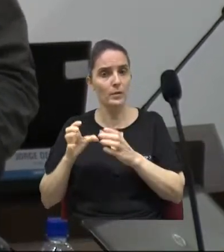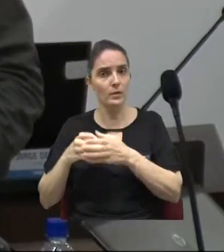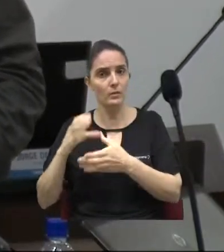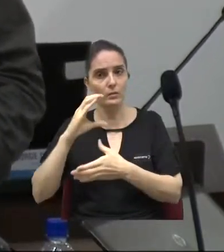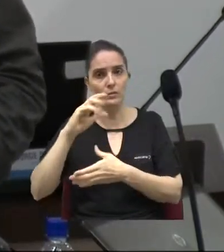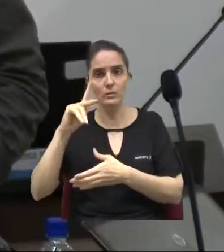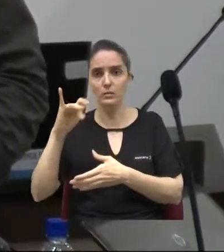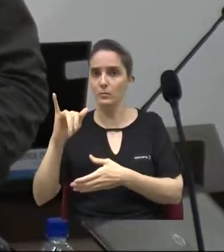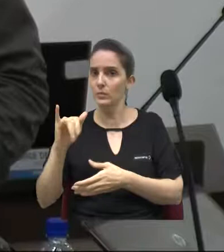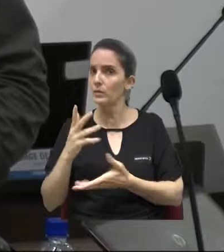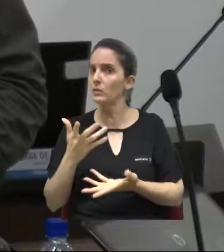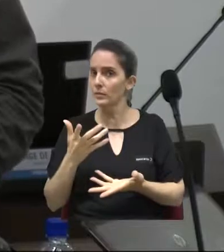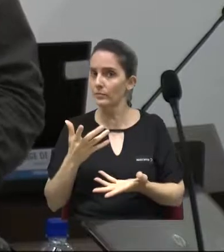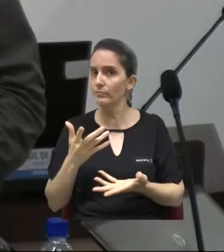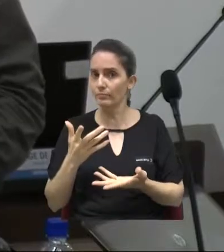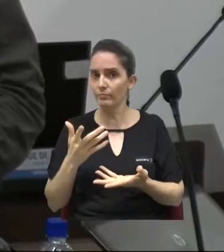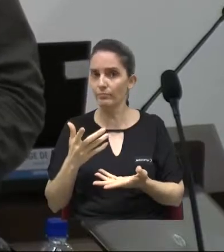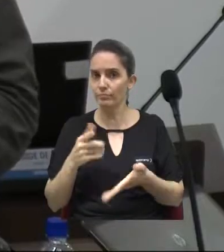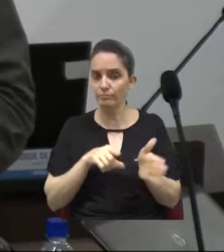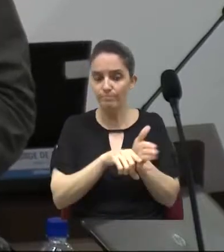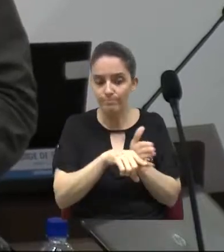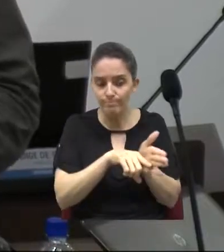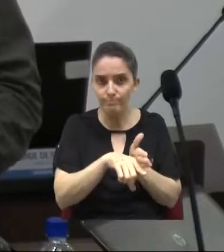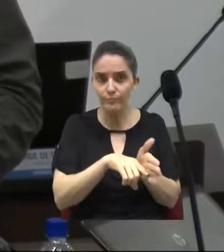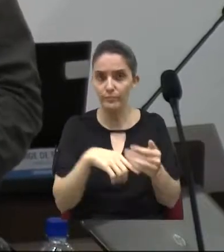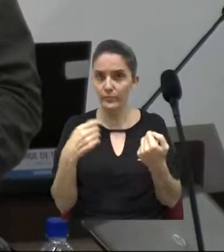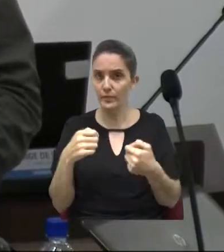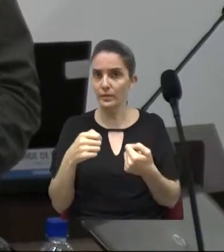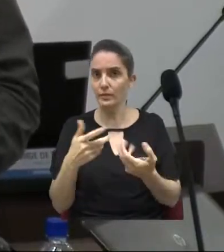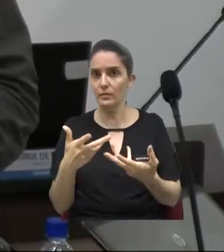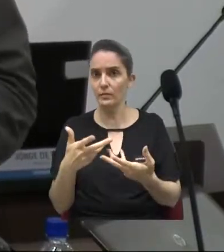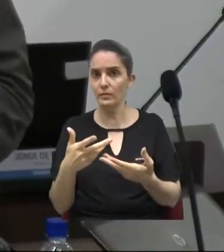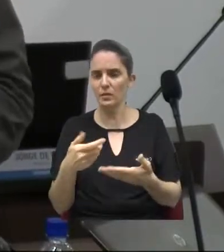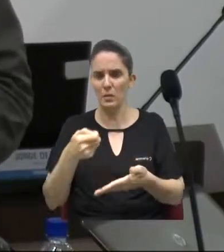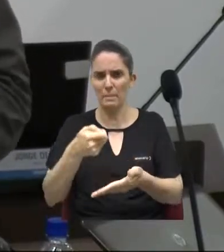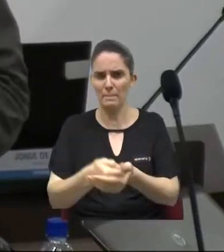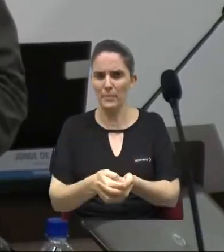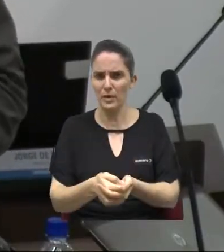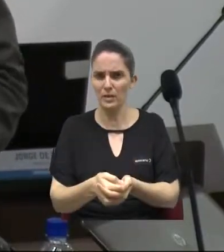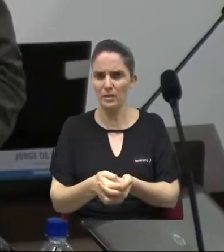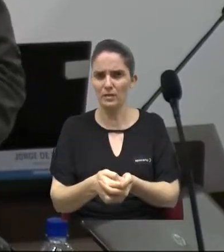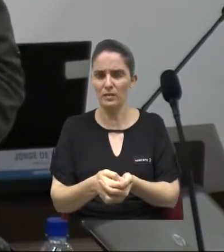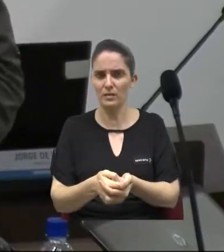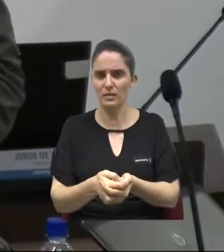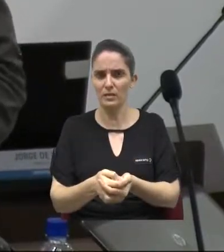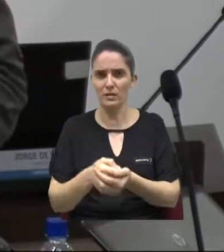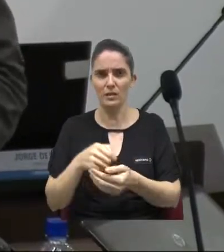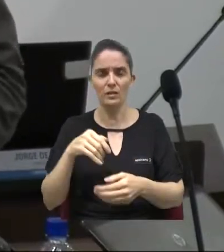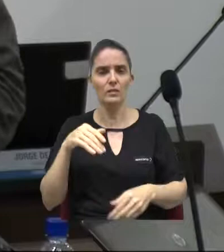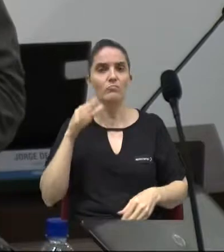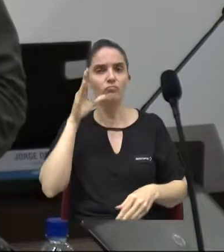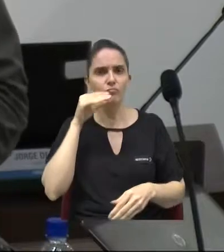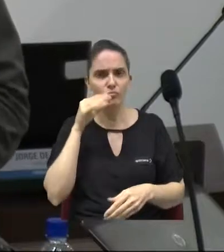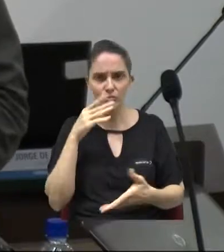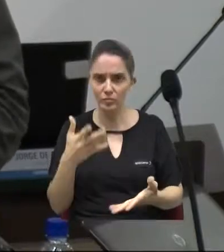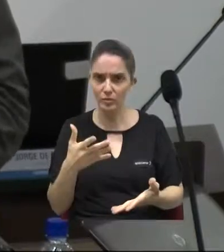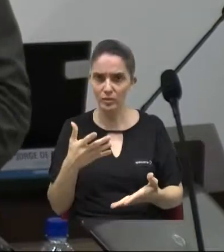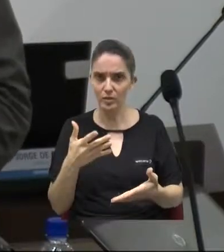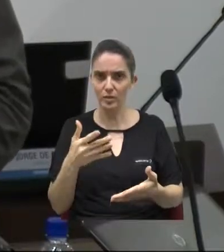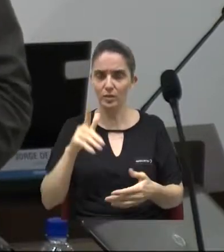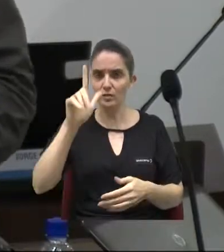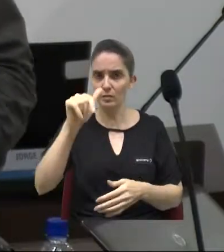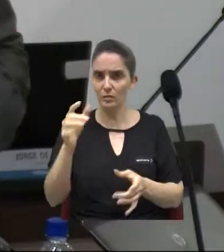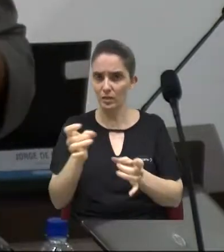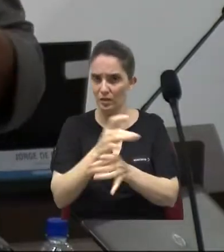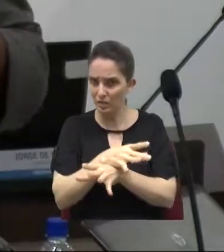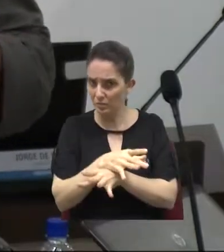estamos investigando. Agora, pagar essa dívida ainda de verba rescisória quando acabar a